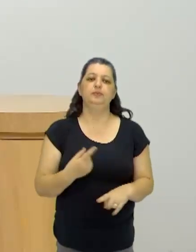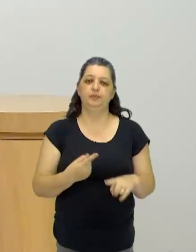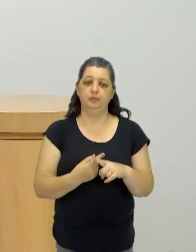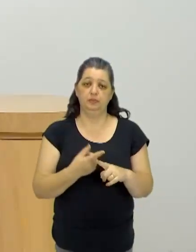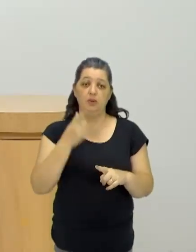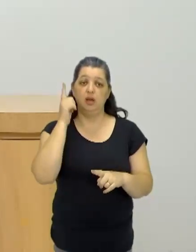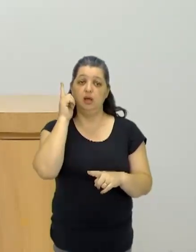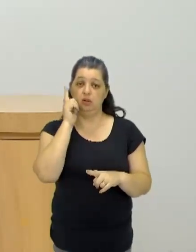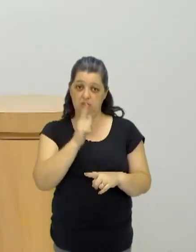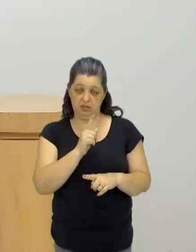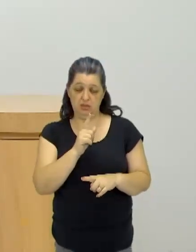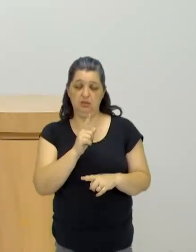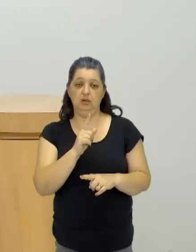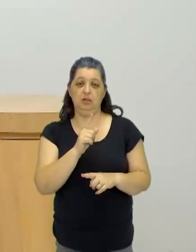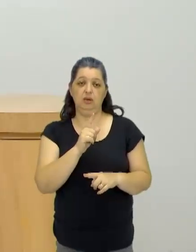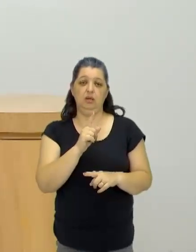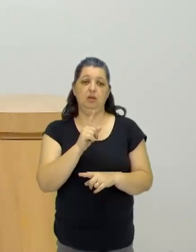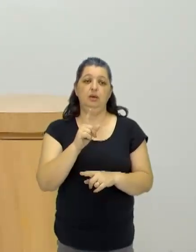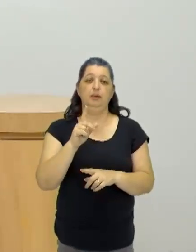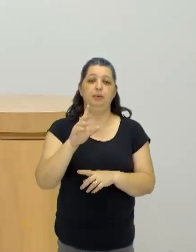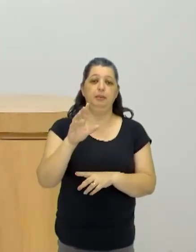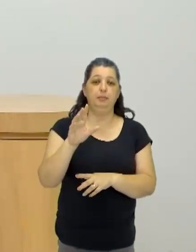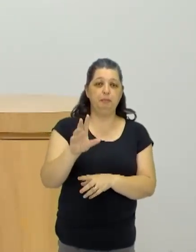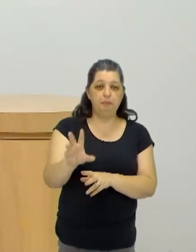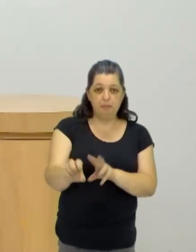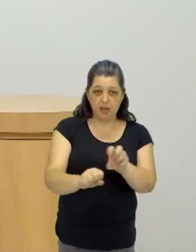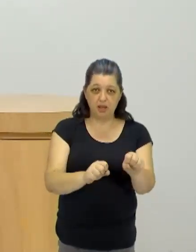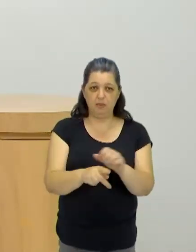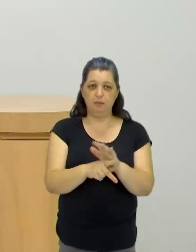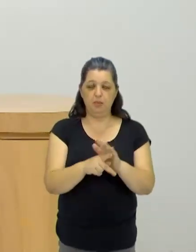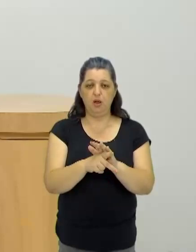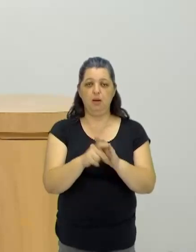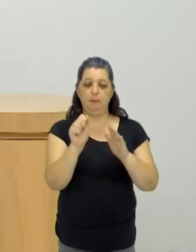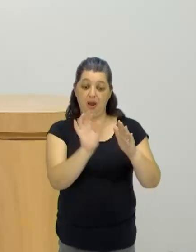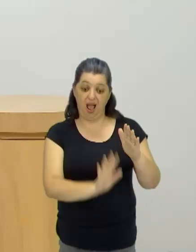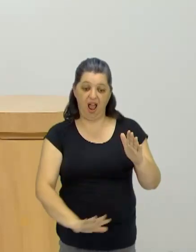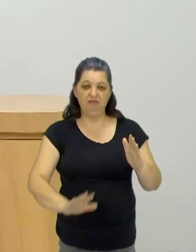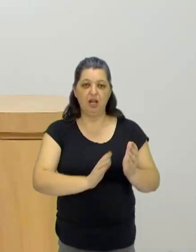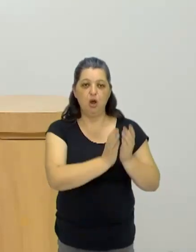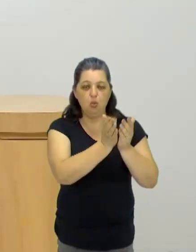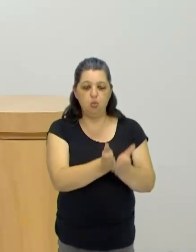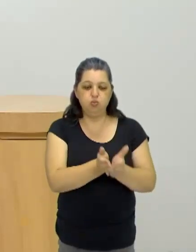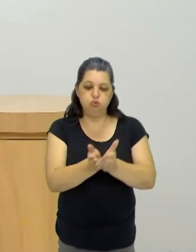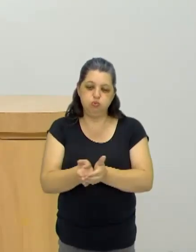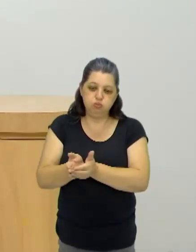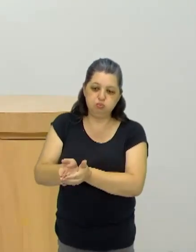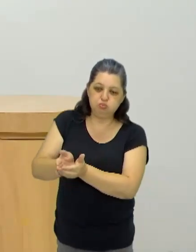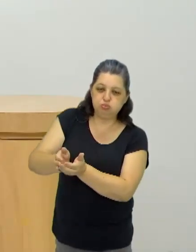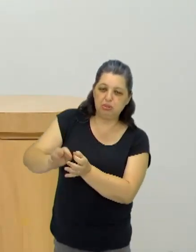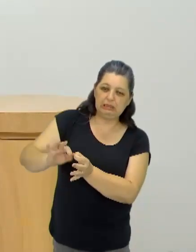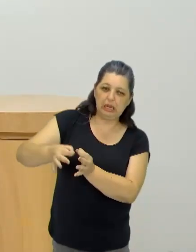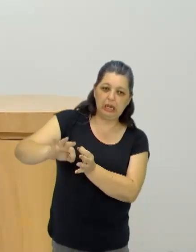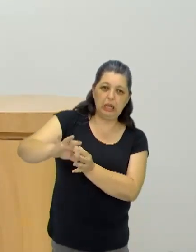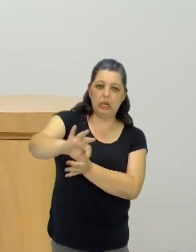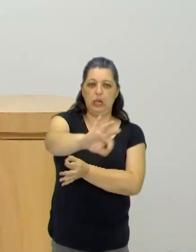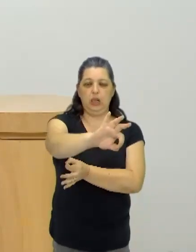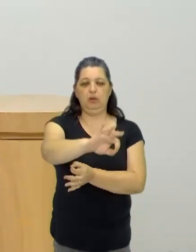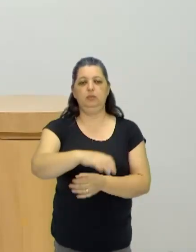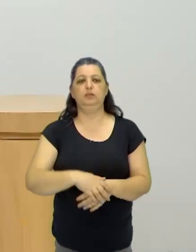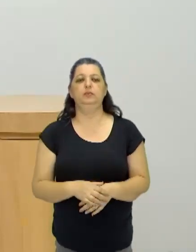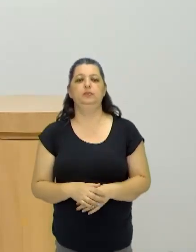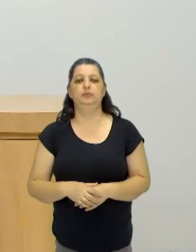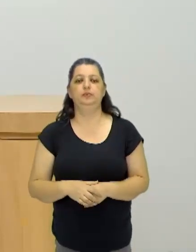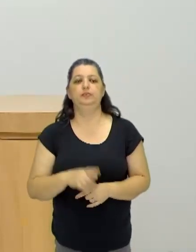escravo da África, você ia ter que fazer uma rota alternativa, caríssima, entendeu? E os